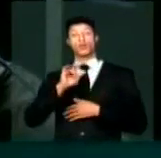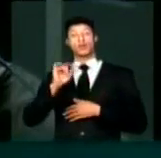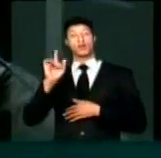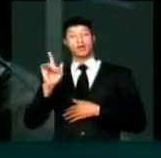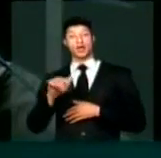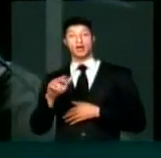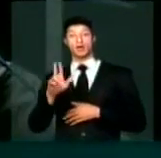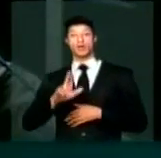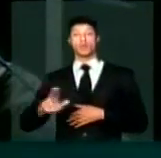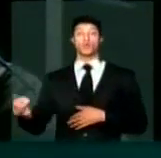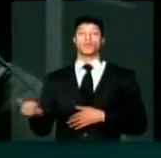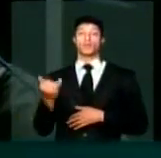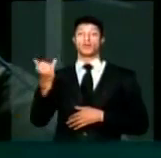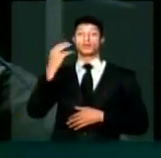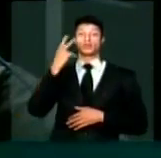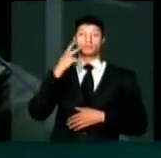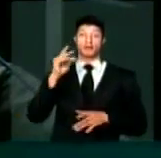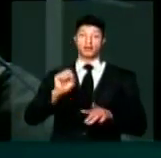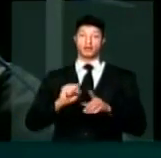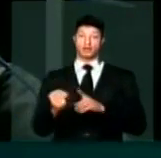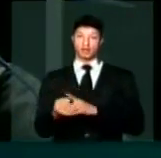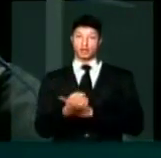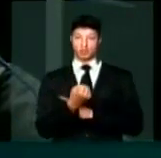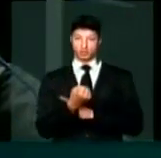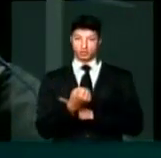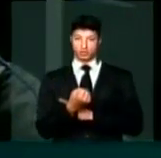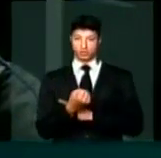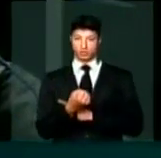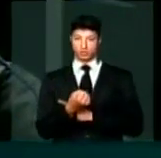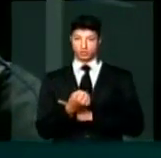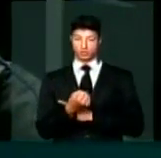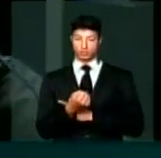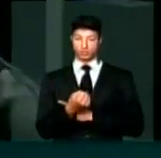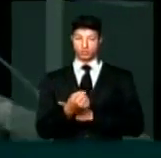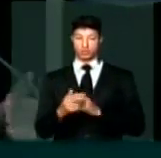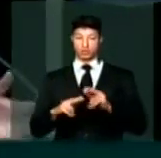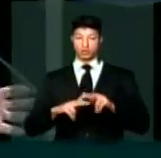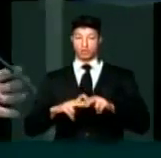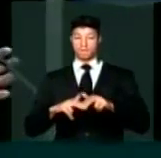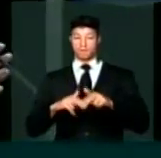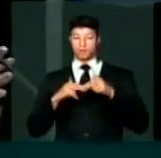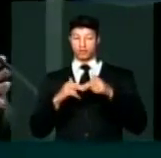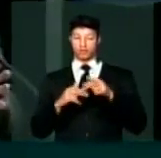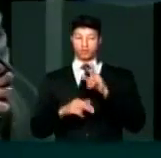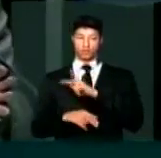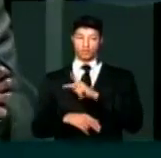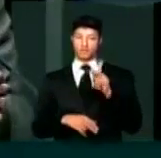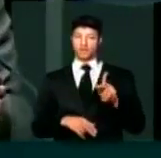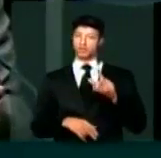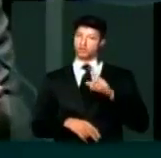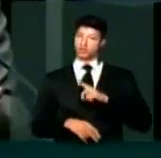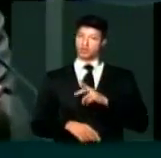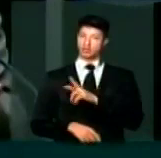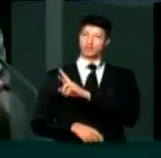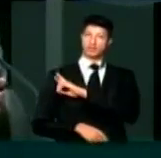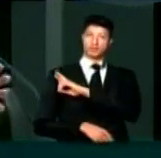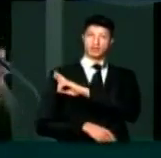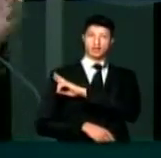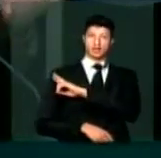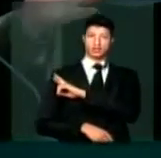aquilo que é útil para a sociedade. Por isso que o professor tem essa função